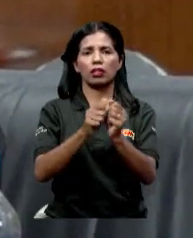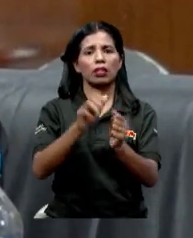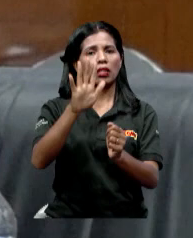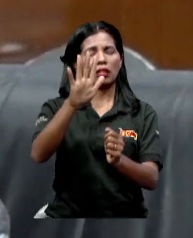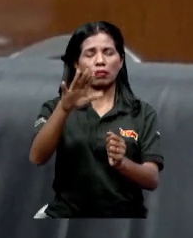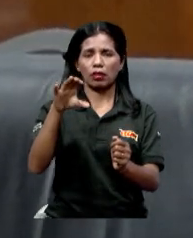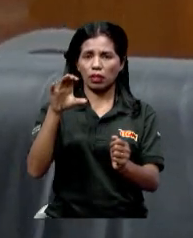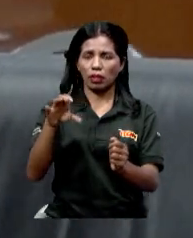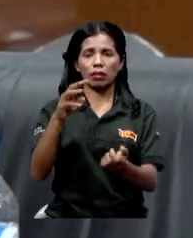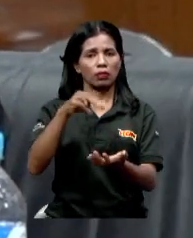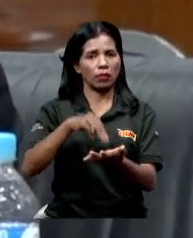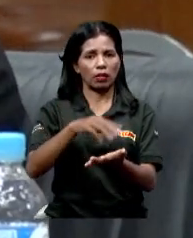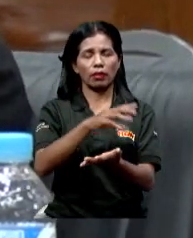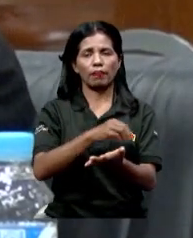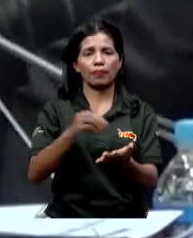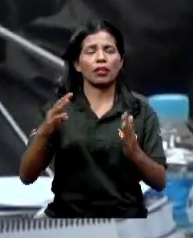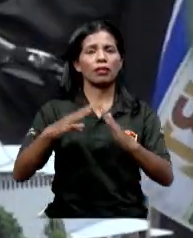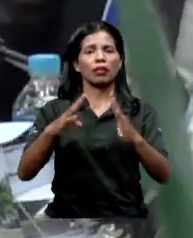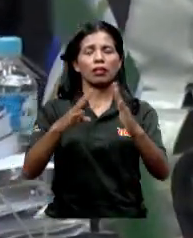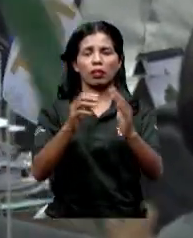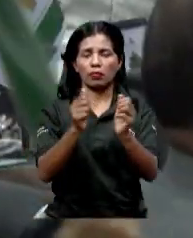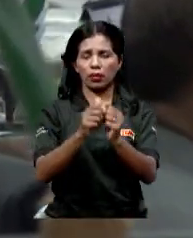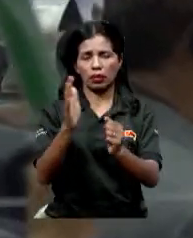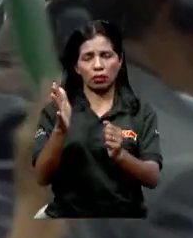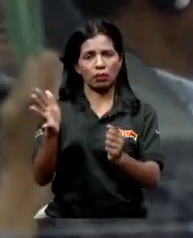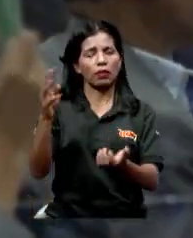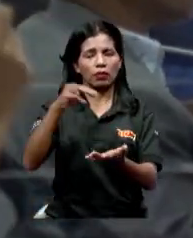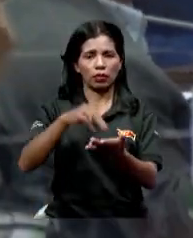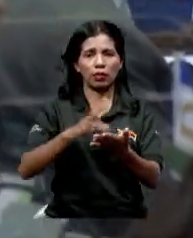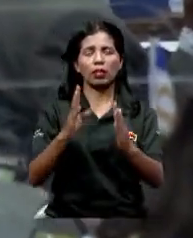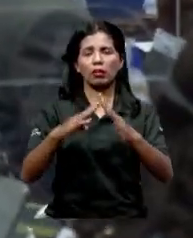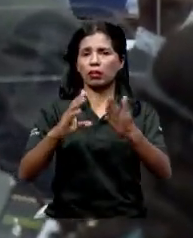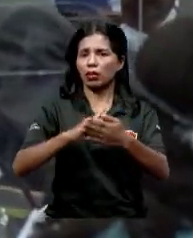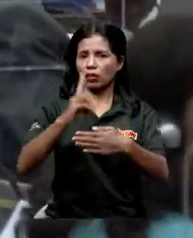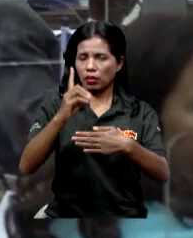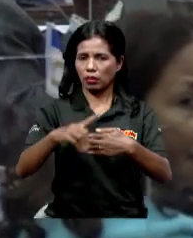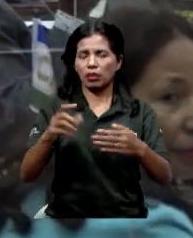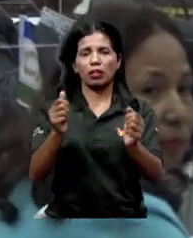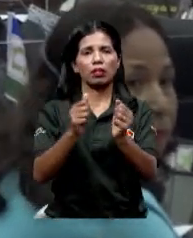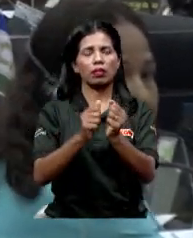resin, capital menor quase tocon Lima nulo, no capital desenvolvimento